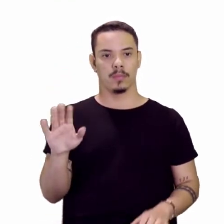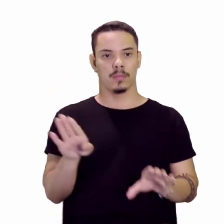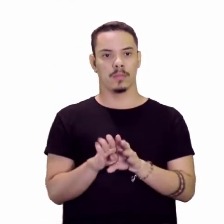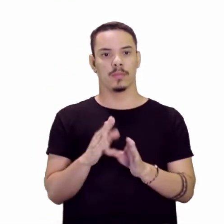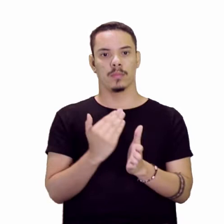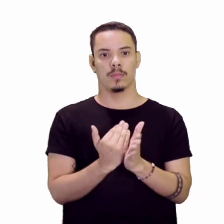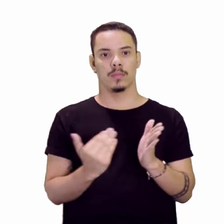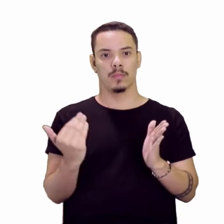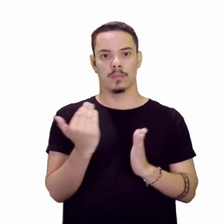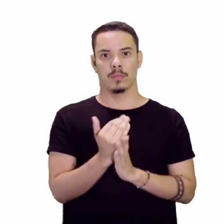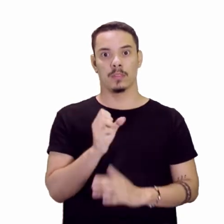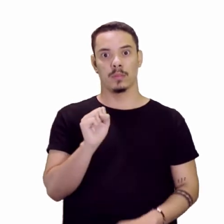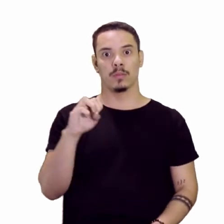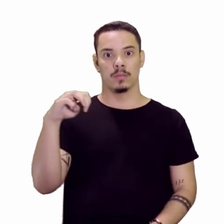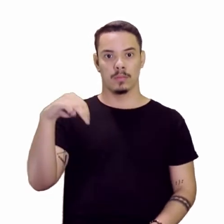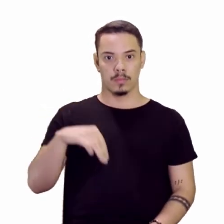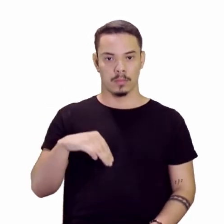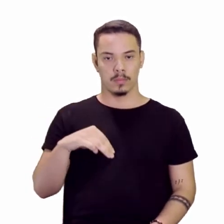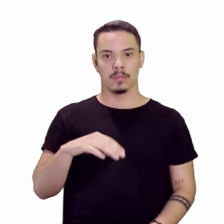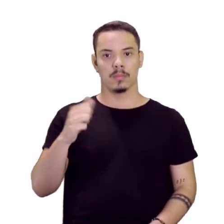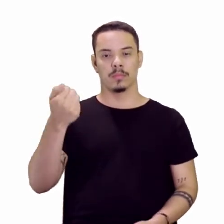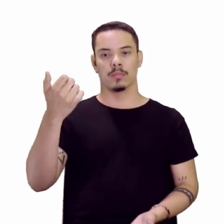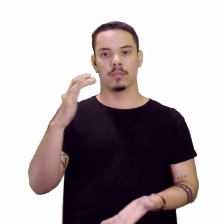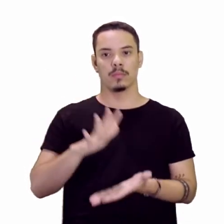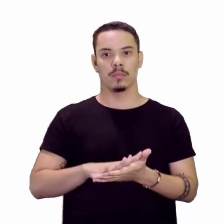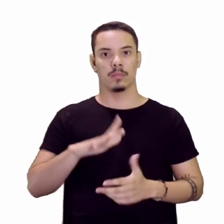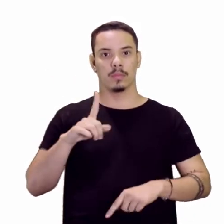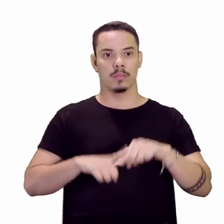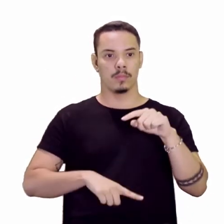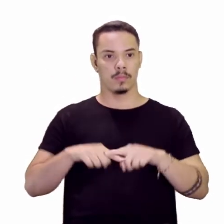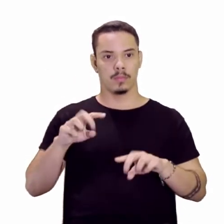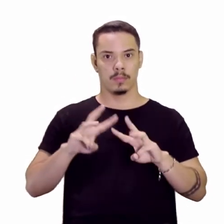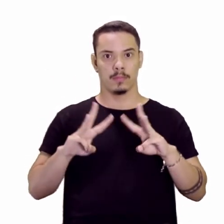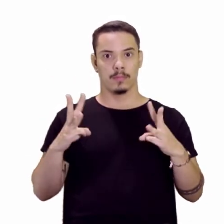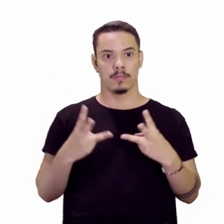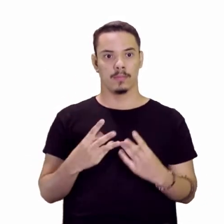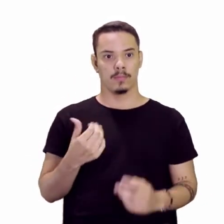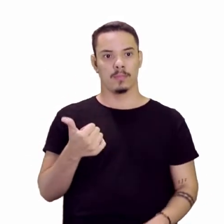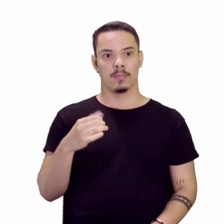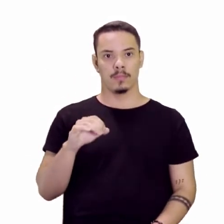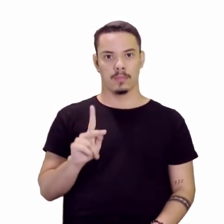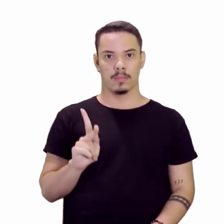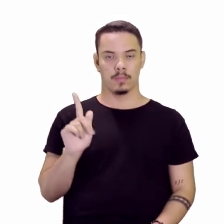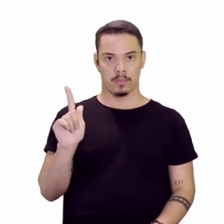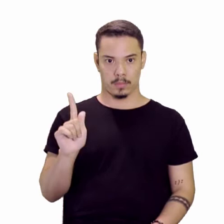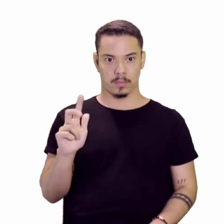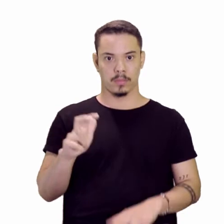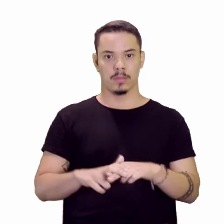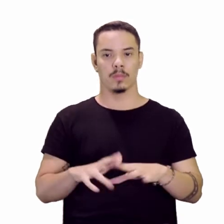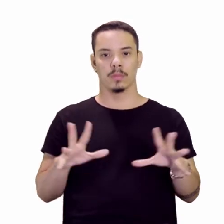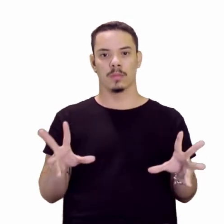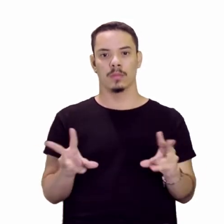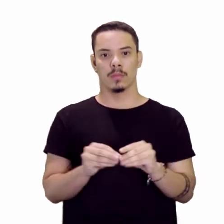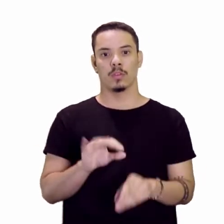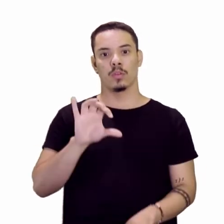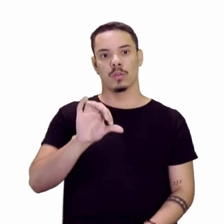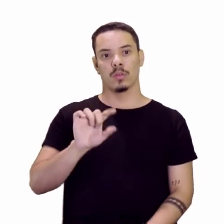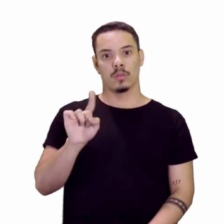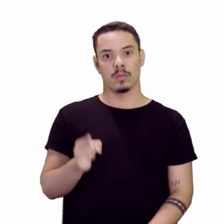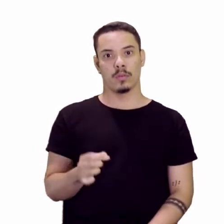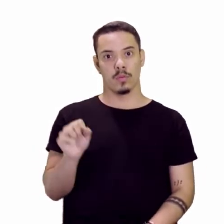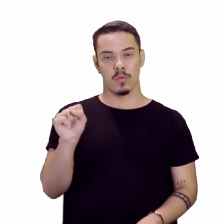altura desse edifício é 8 metros. Deixa cair um objeto de massa 10 quilogramas. Considerando a gravidade 9,8,